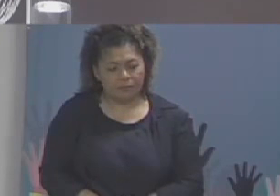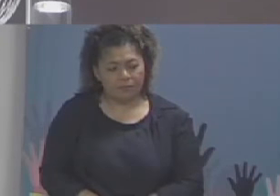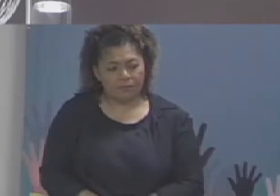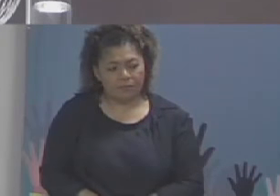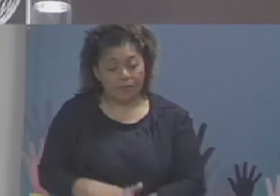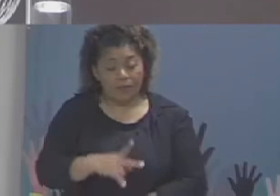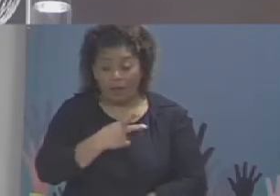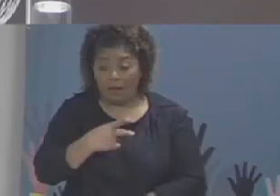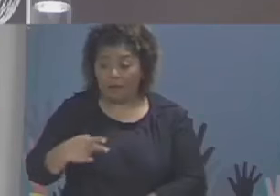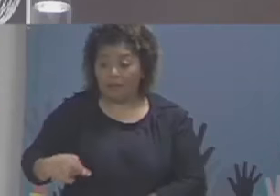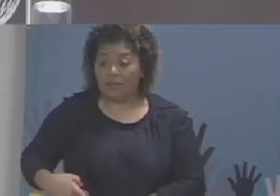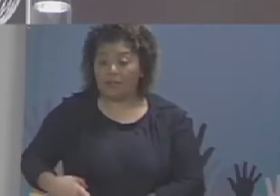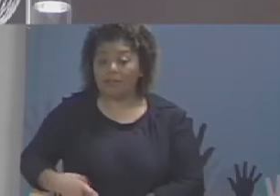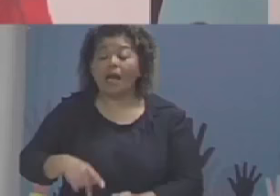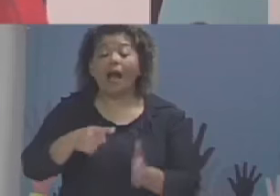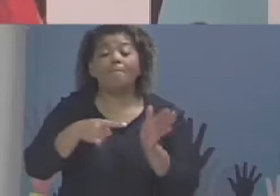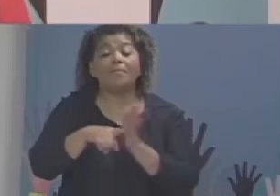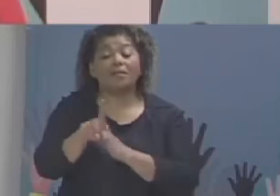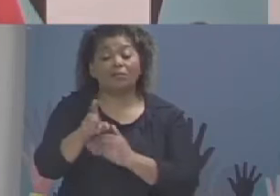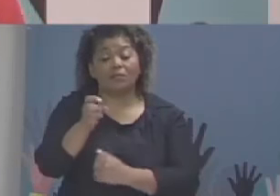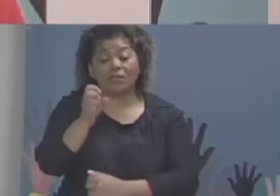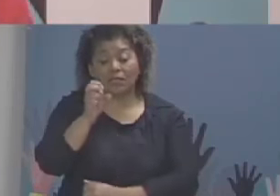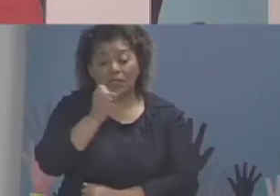Presidente, pergunta número 5.